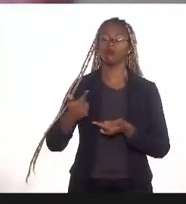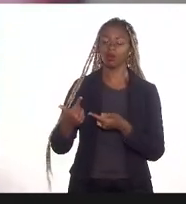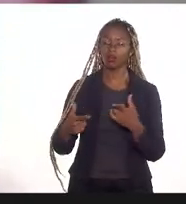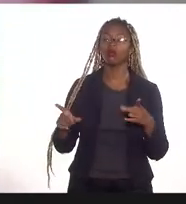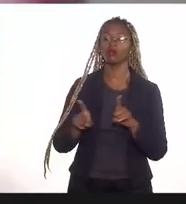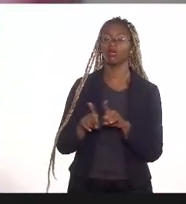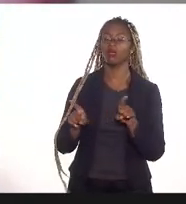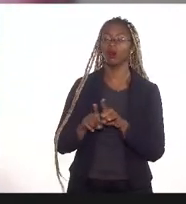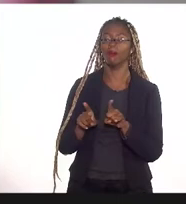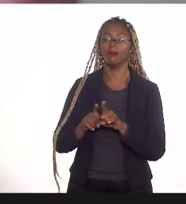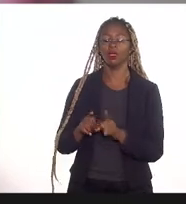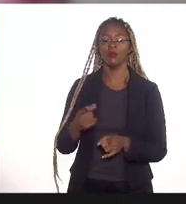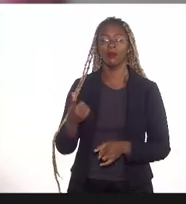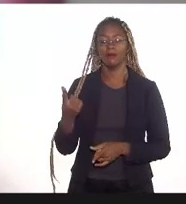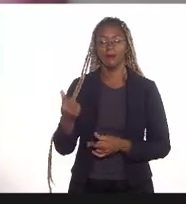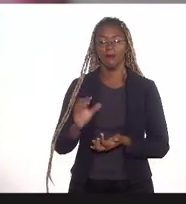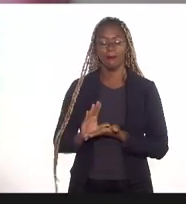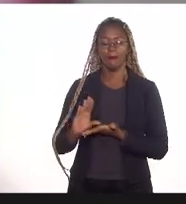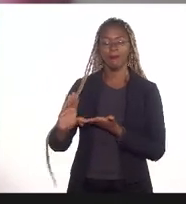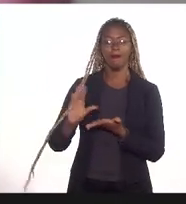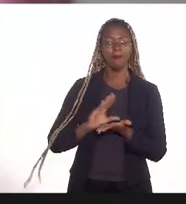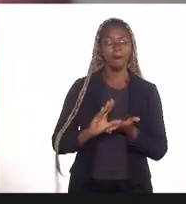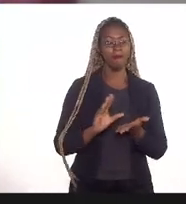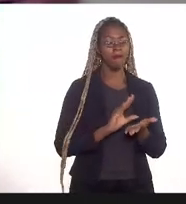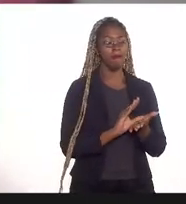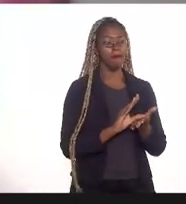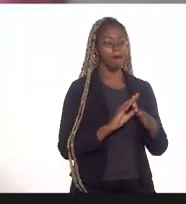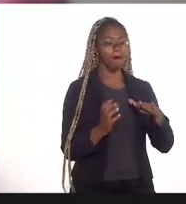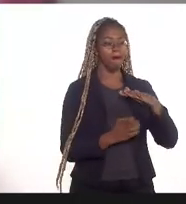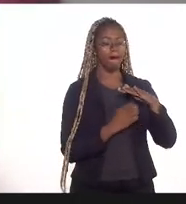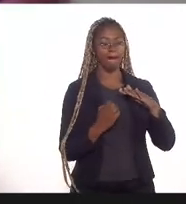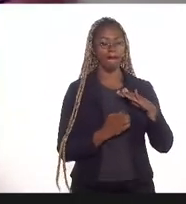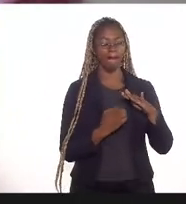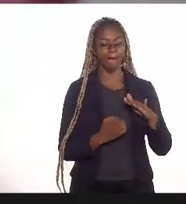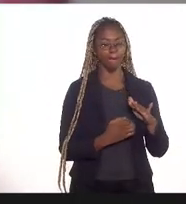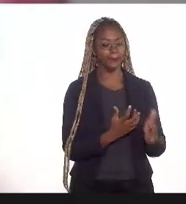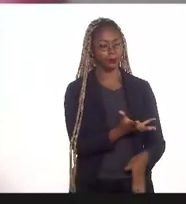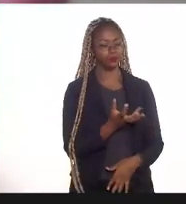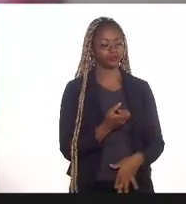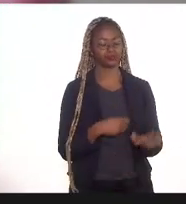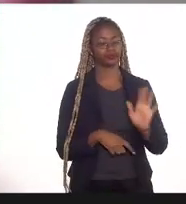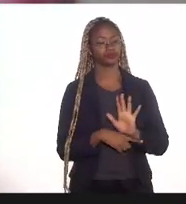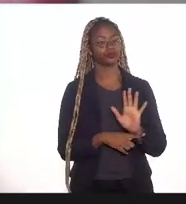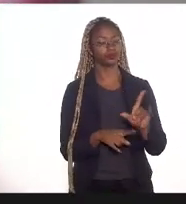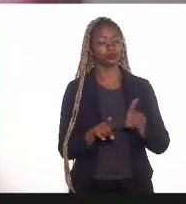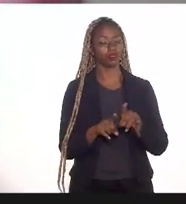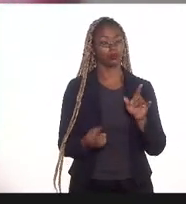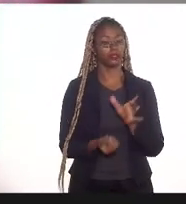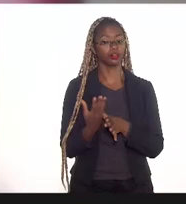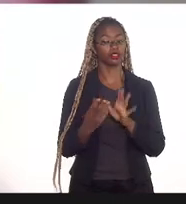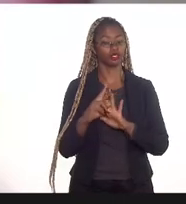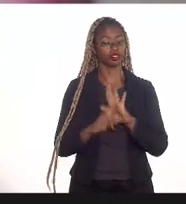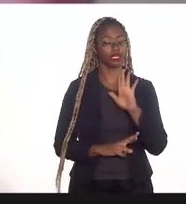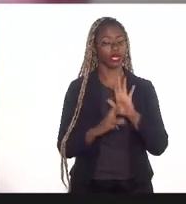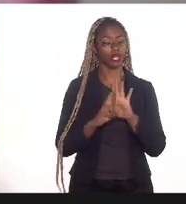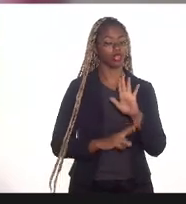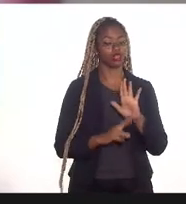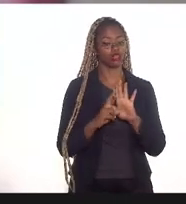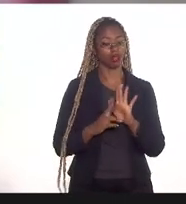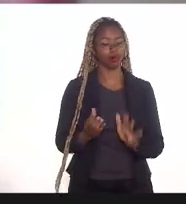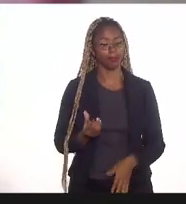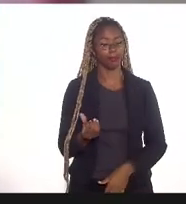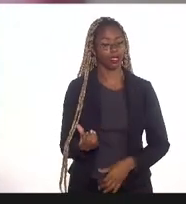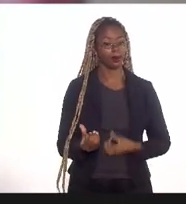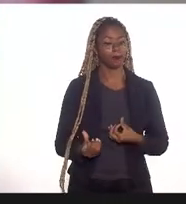aos investimentos feitos pelos empreendimentos beneficiados, e chegou a falar da produção de um relatório semestral. Eu